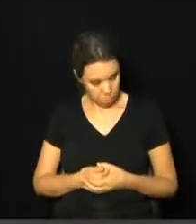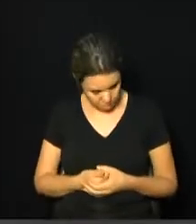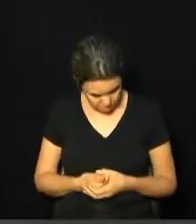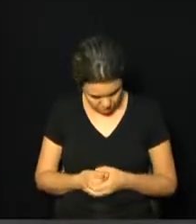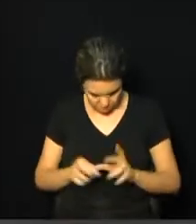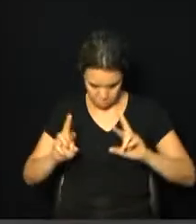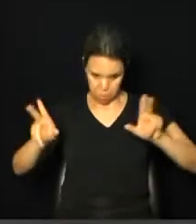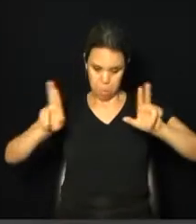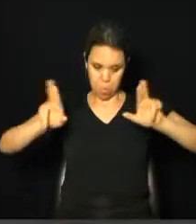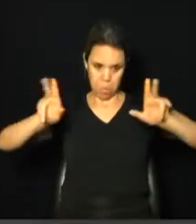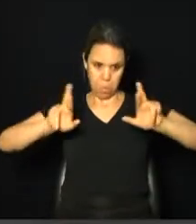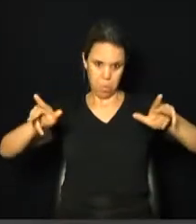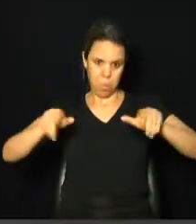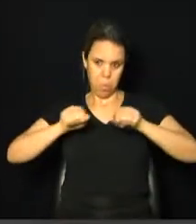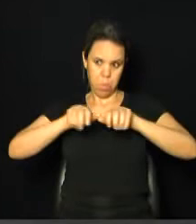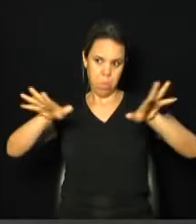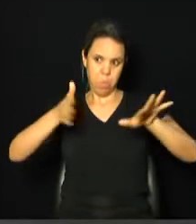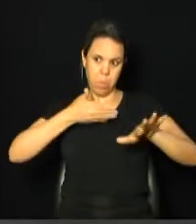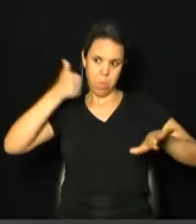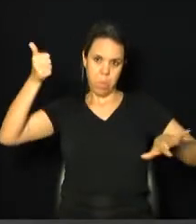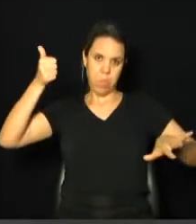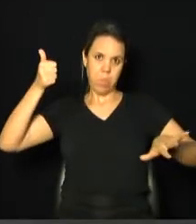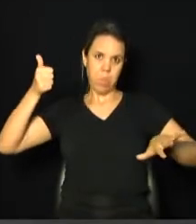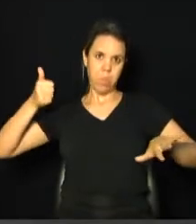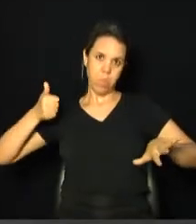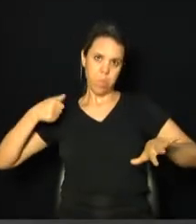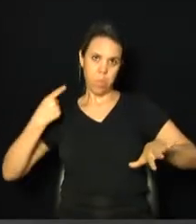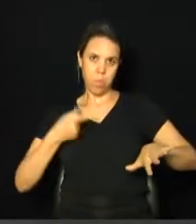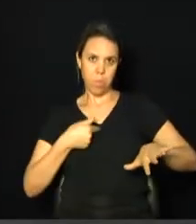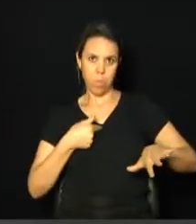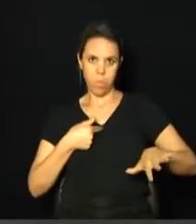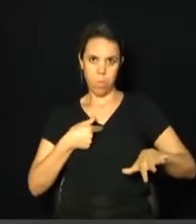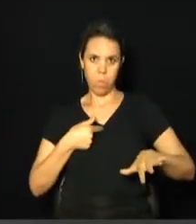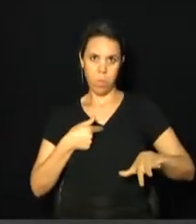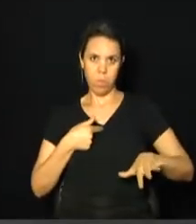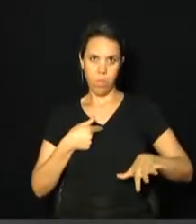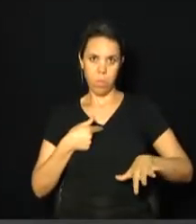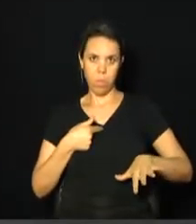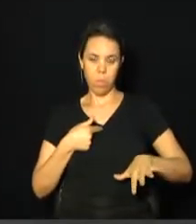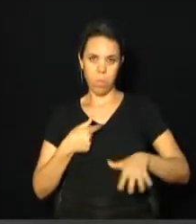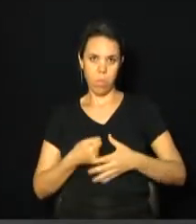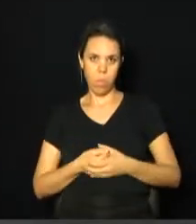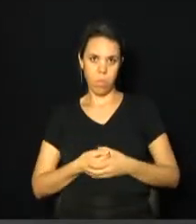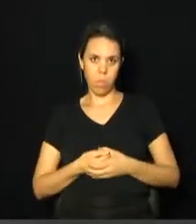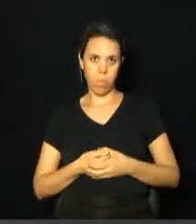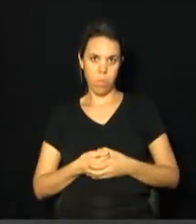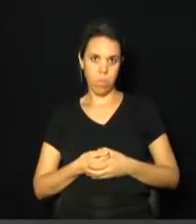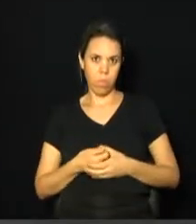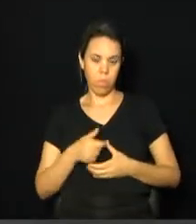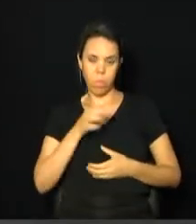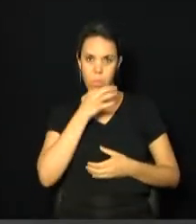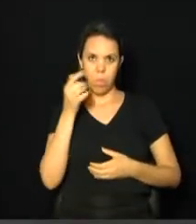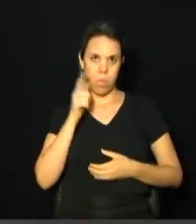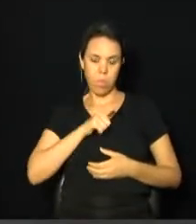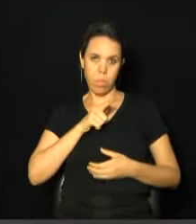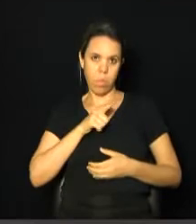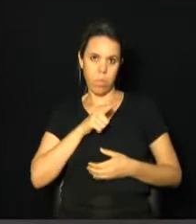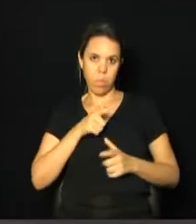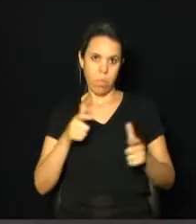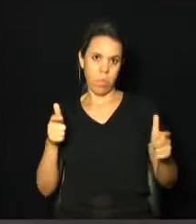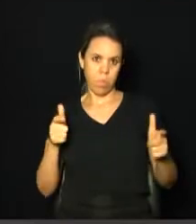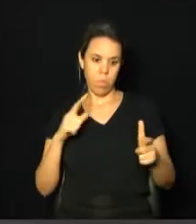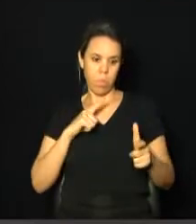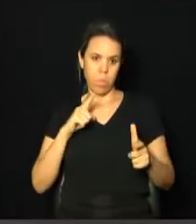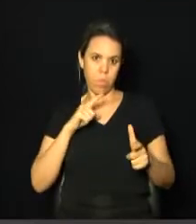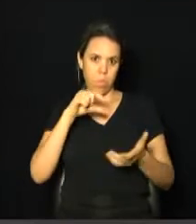diferenciar, de distribuir melhor esses, né? Para a gente mesmo lá seria um ganho enorme, que, né, a gente tem